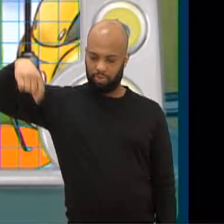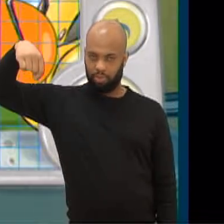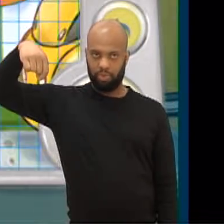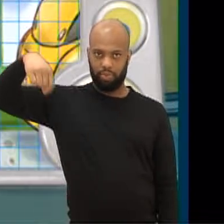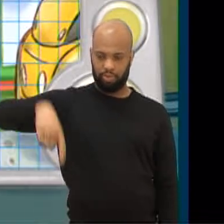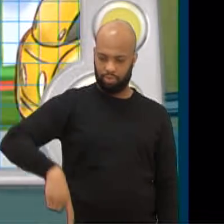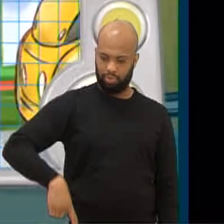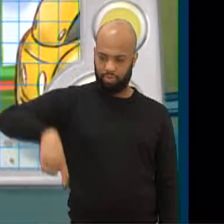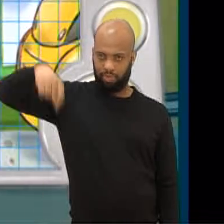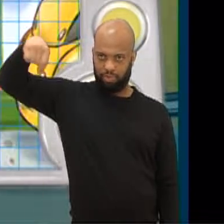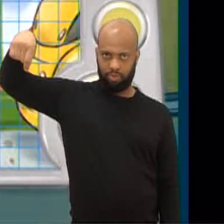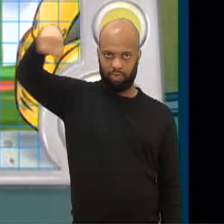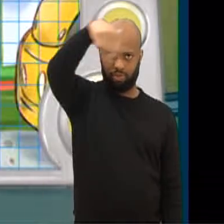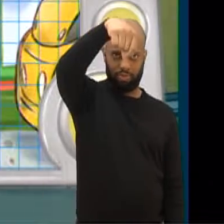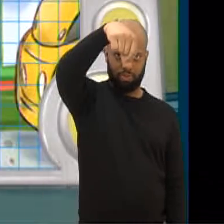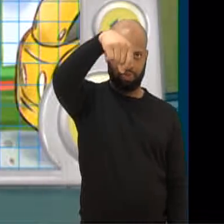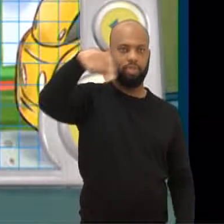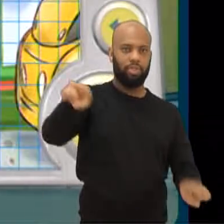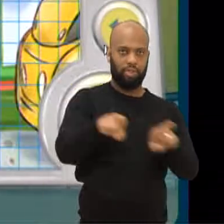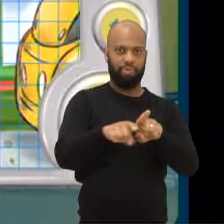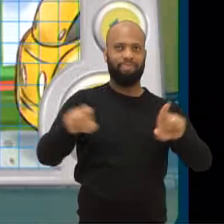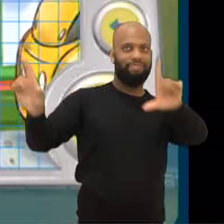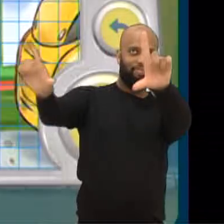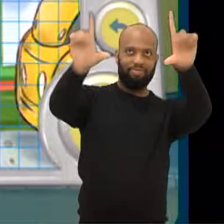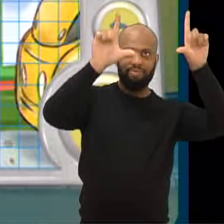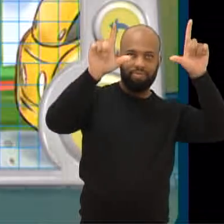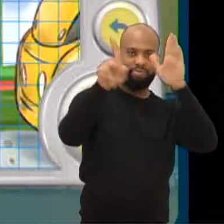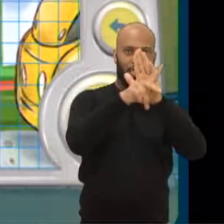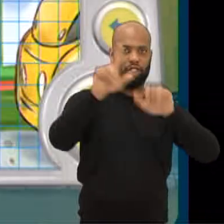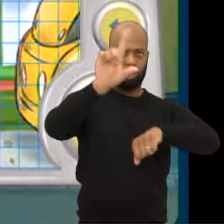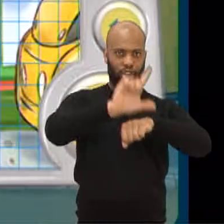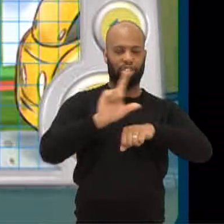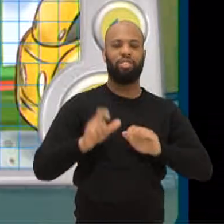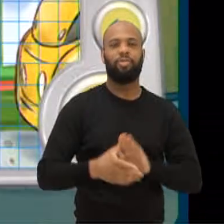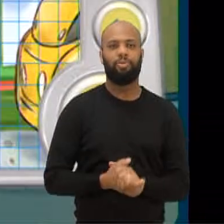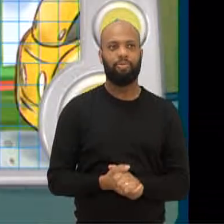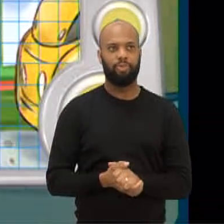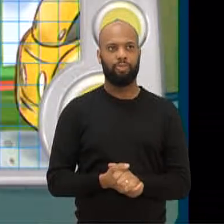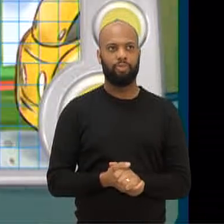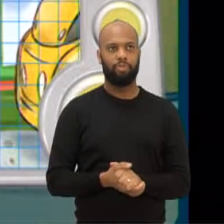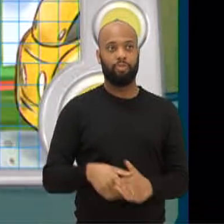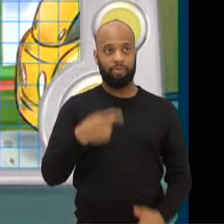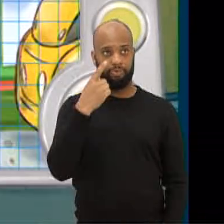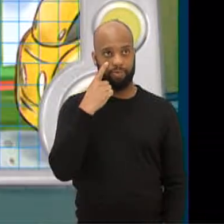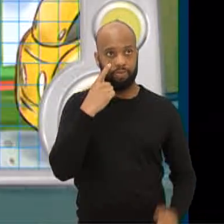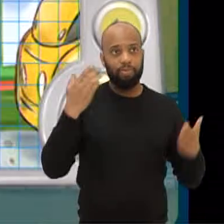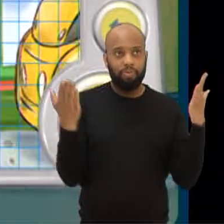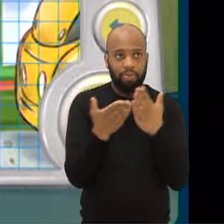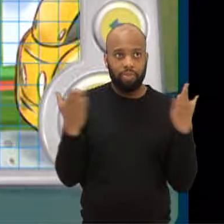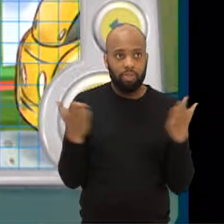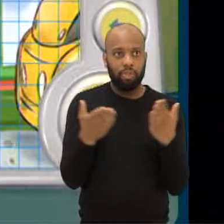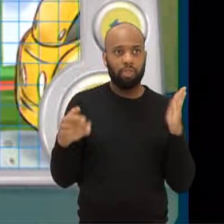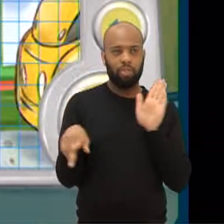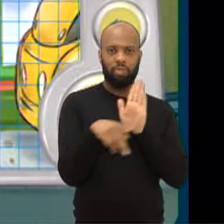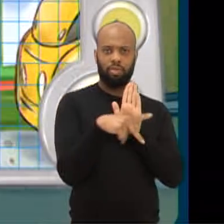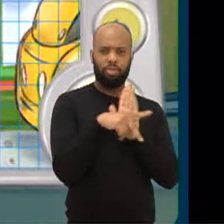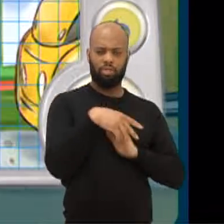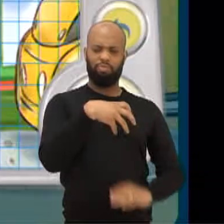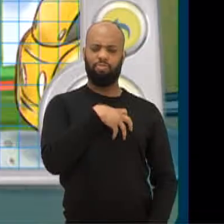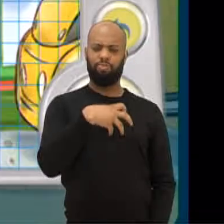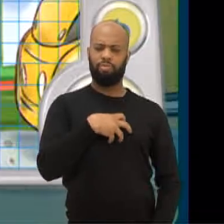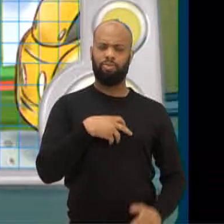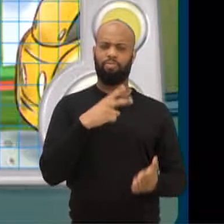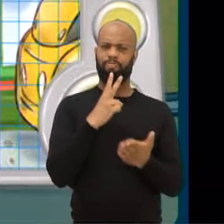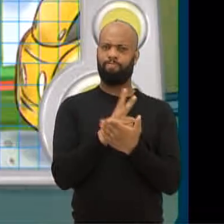fachada da loja ali, que tem que fazer o encaixe das peças. Veja só agora, essa figura, ela já não está na mesma